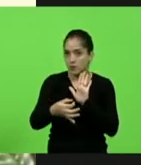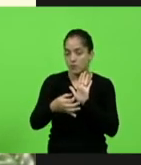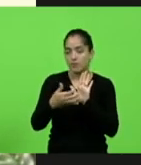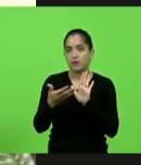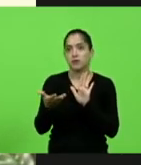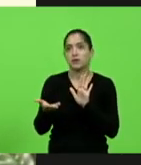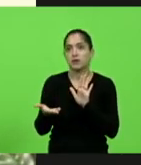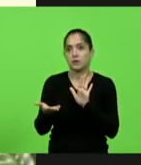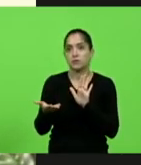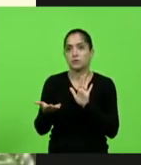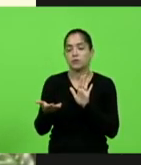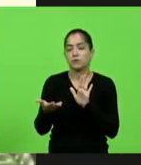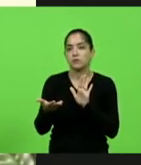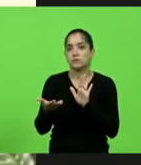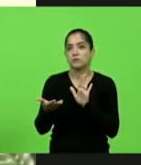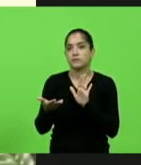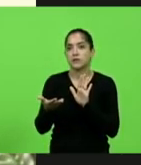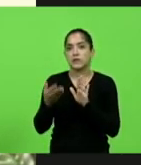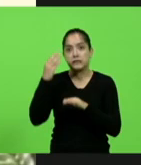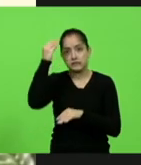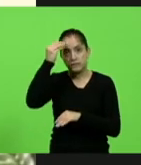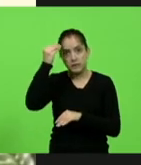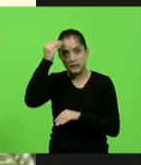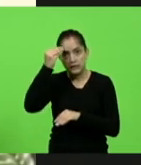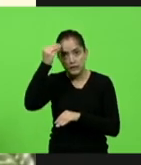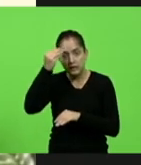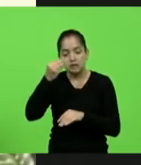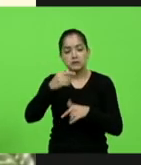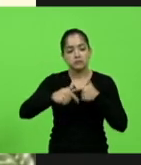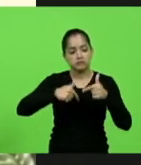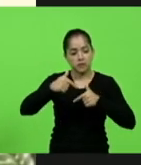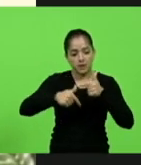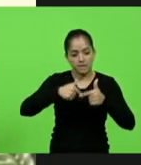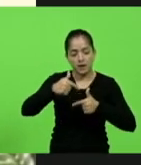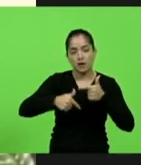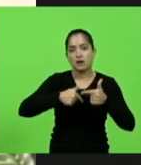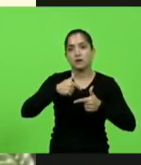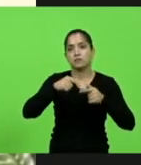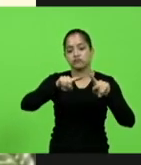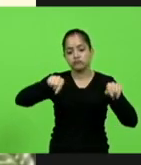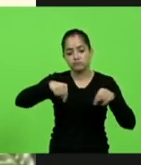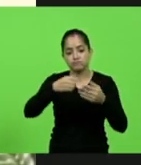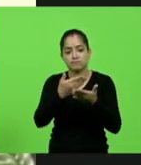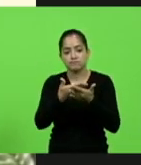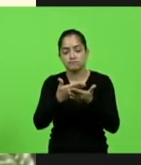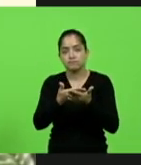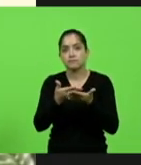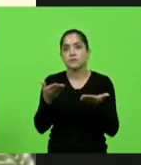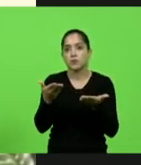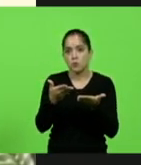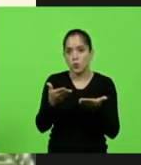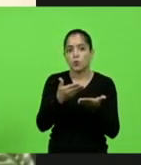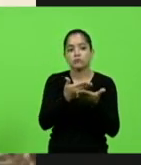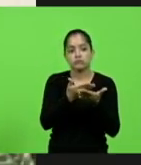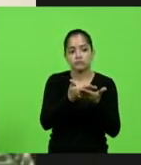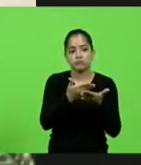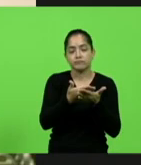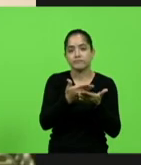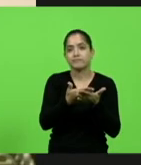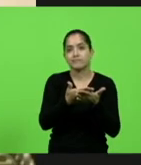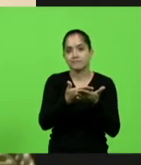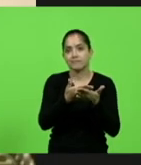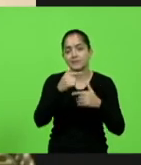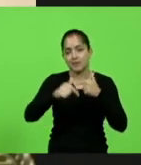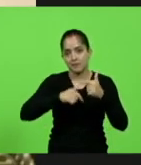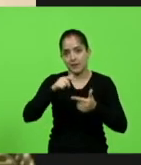no sentido de experiência em sala de aula, do convívio, né? Hoje mesmo dei aulas no período da manhã, e a